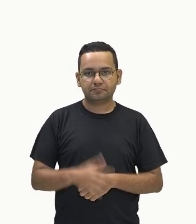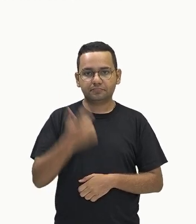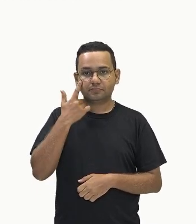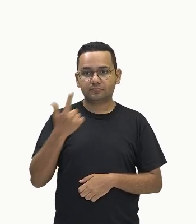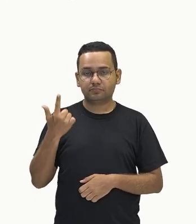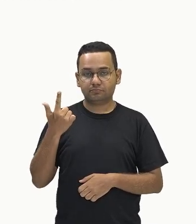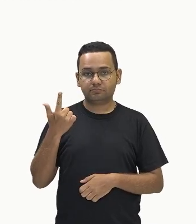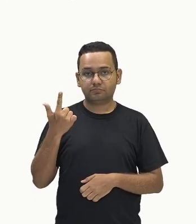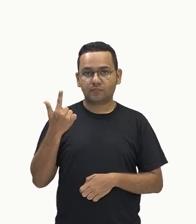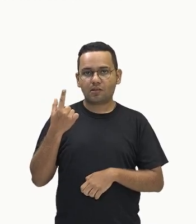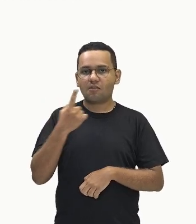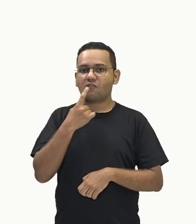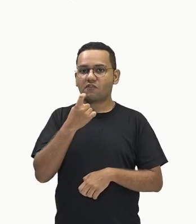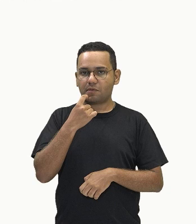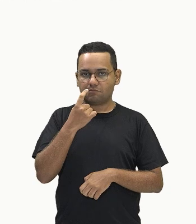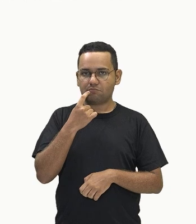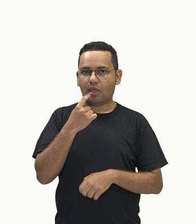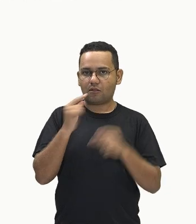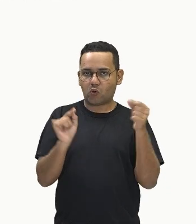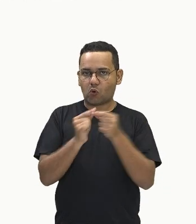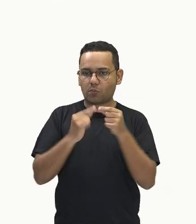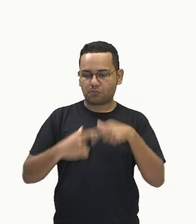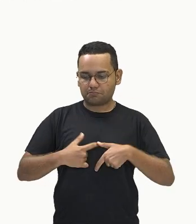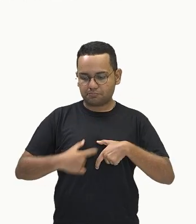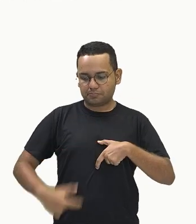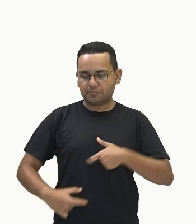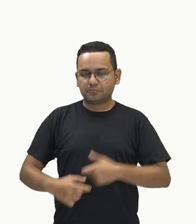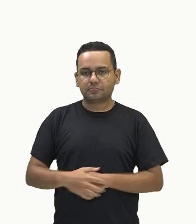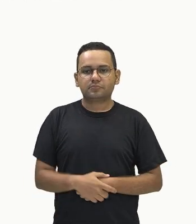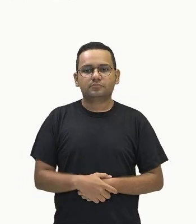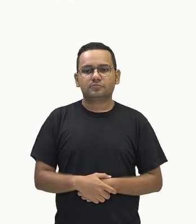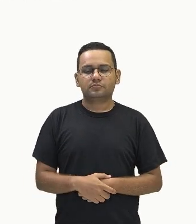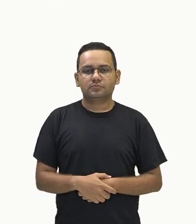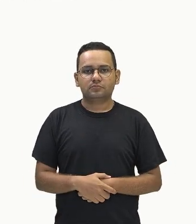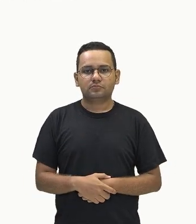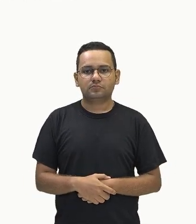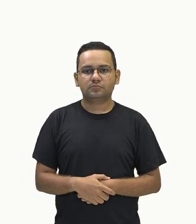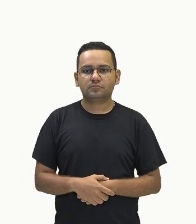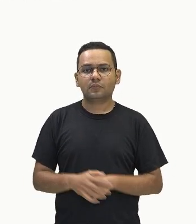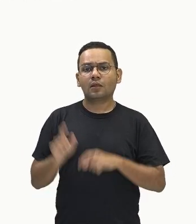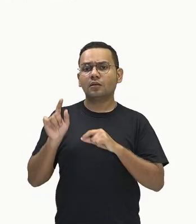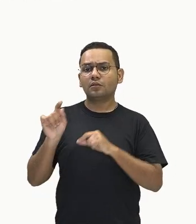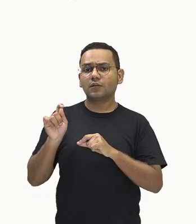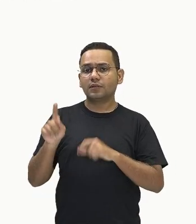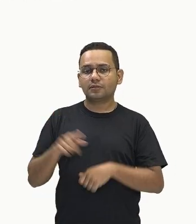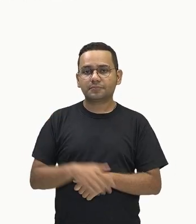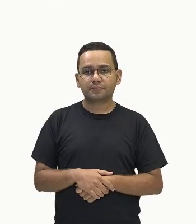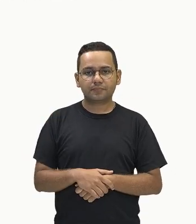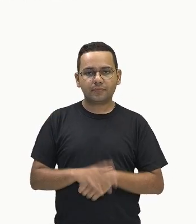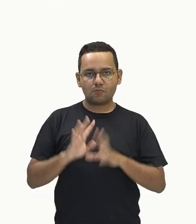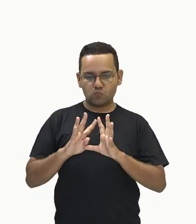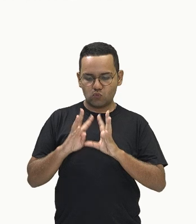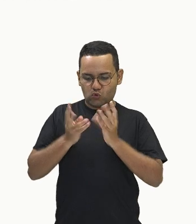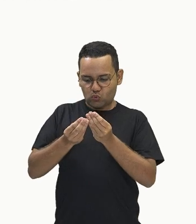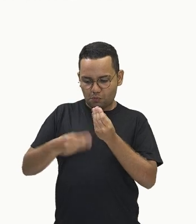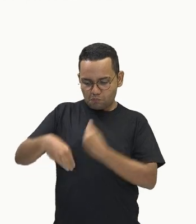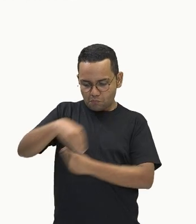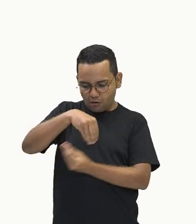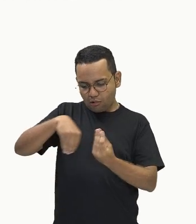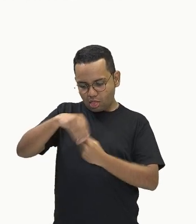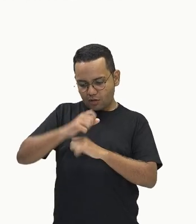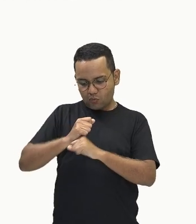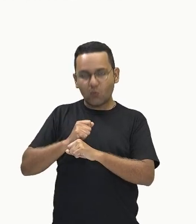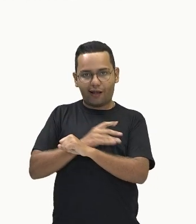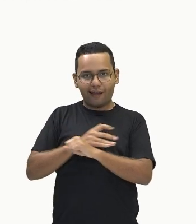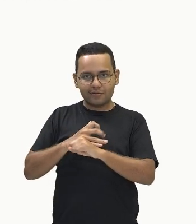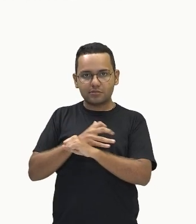órgão aqui é o nosso estômago, onde ocorre o processo de digestão através